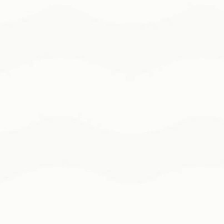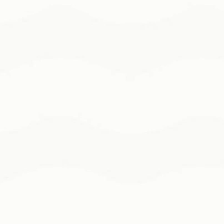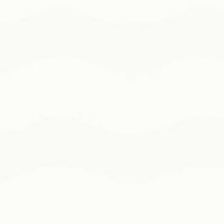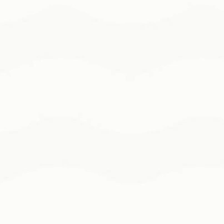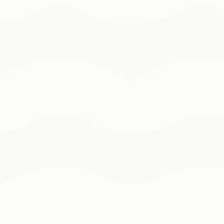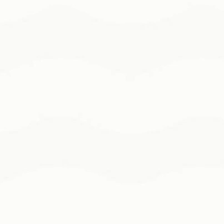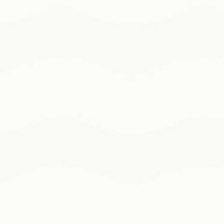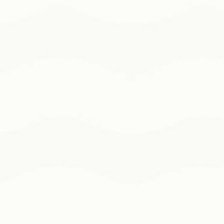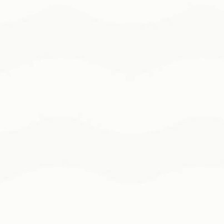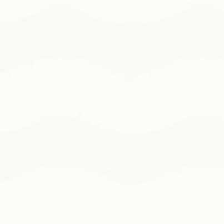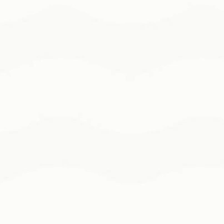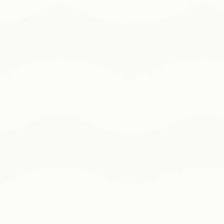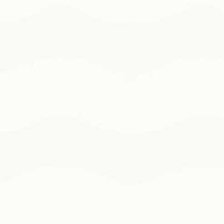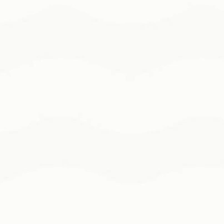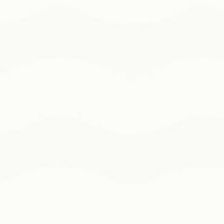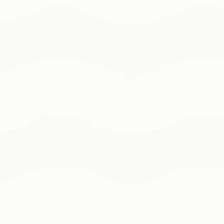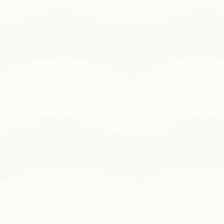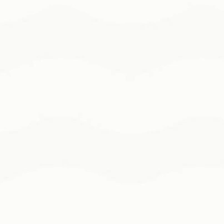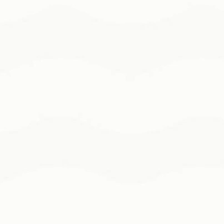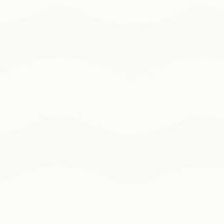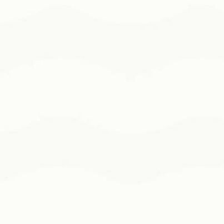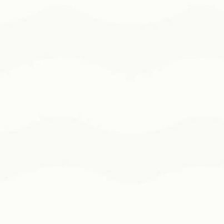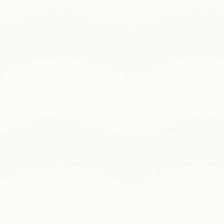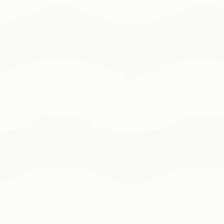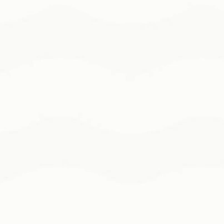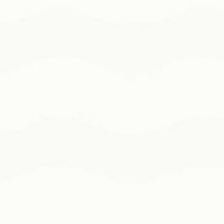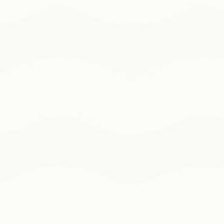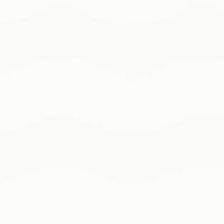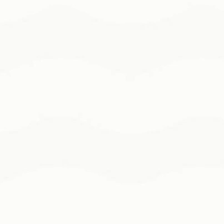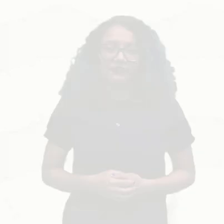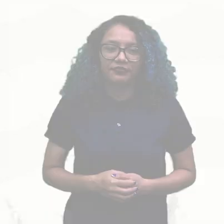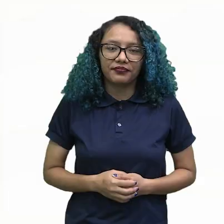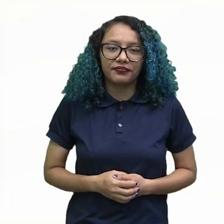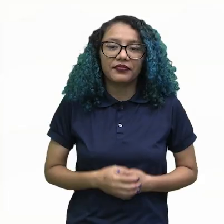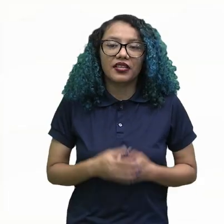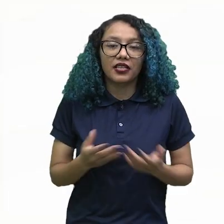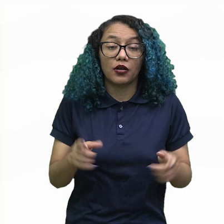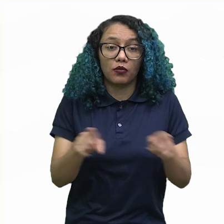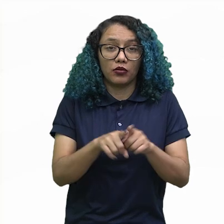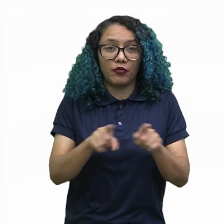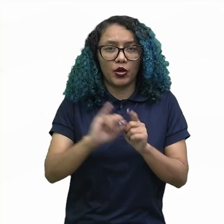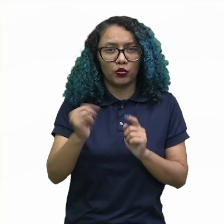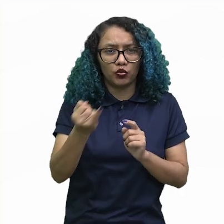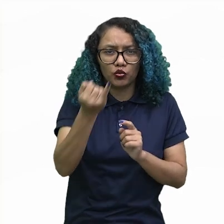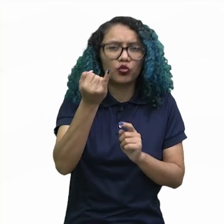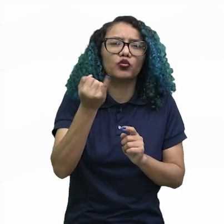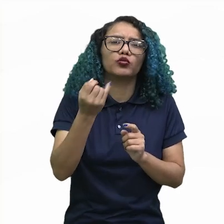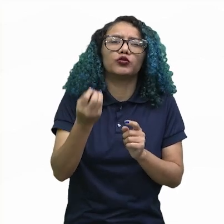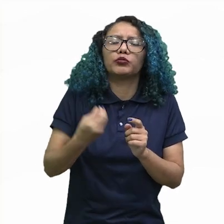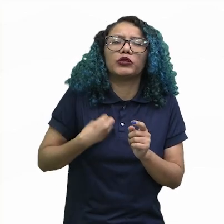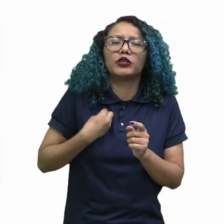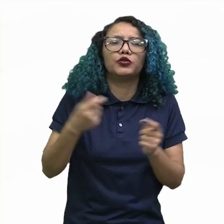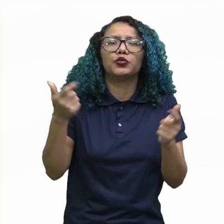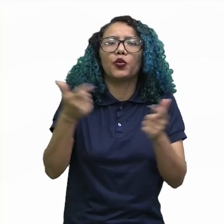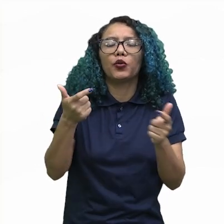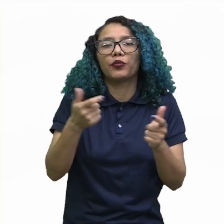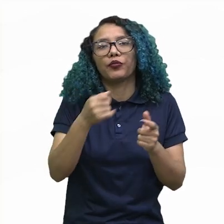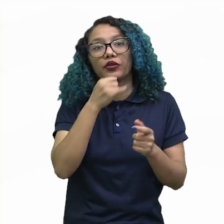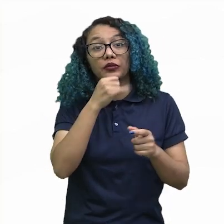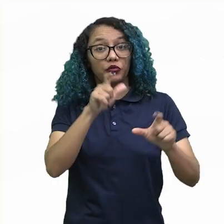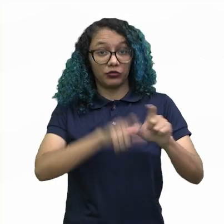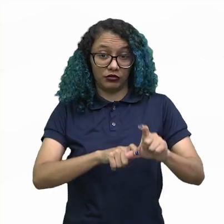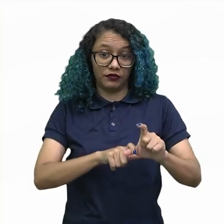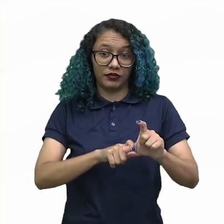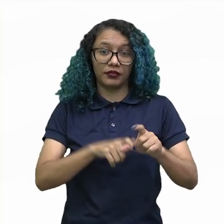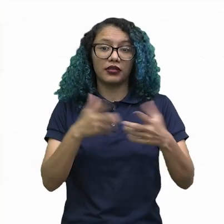Então, olha lá. Onde é que a gente pode também encontrar esses juros? Por exemplo, nas contas,